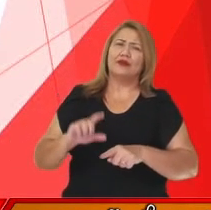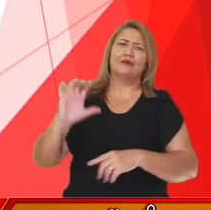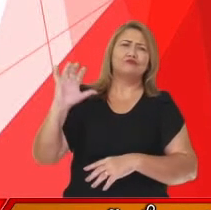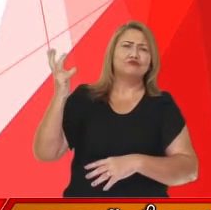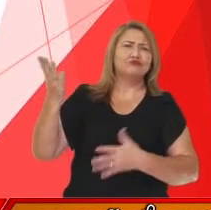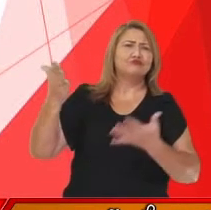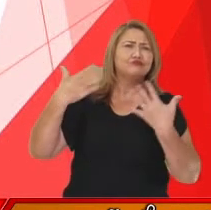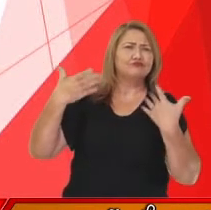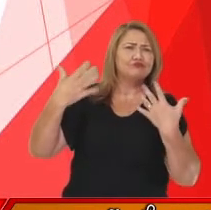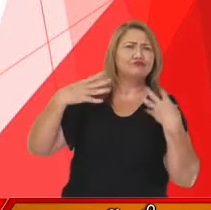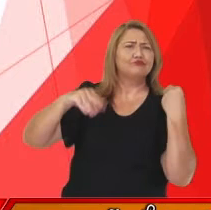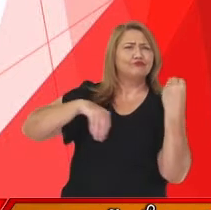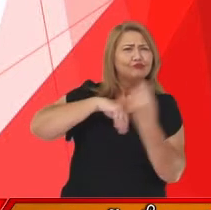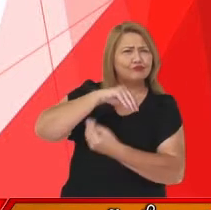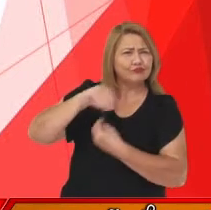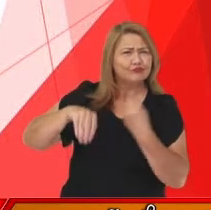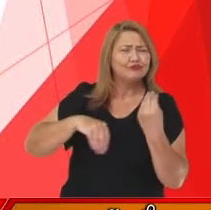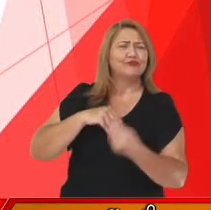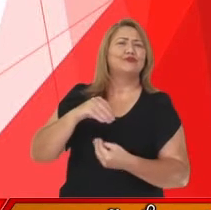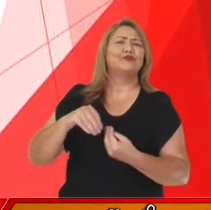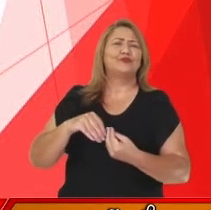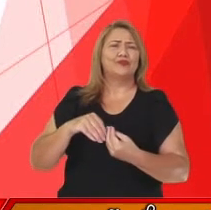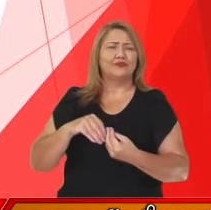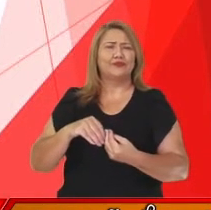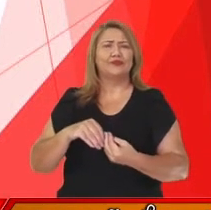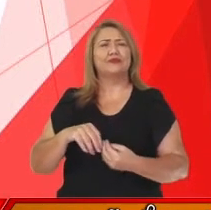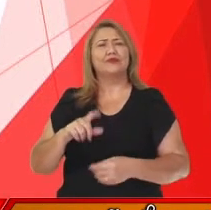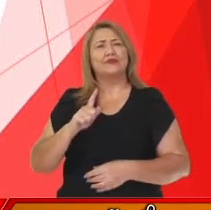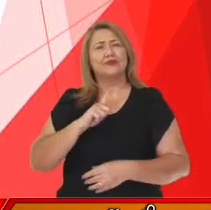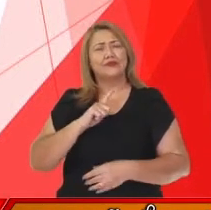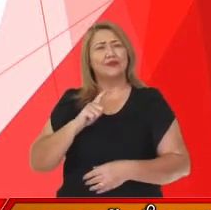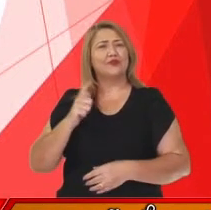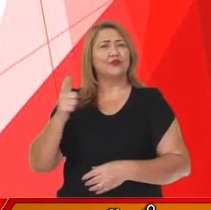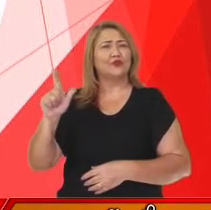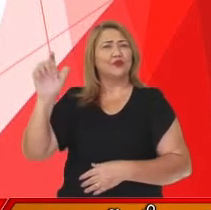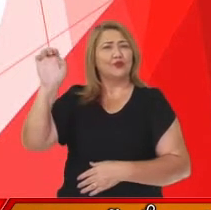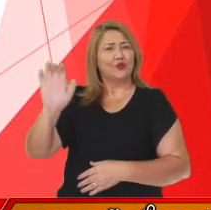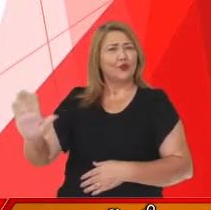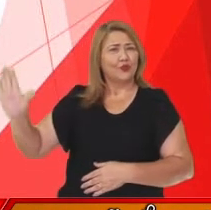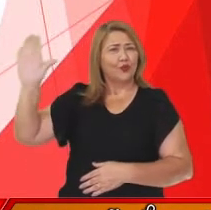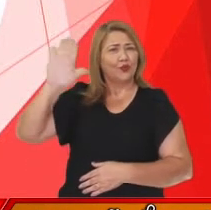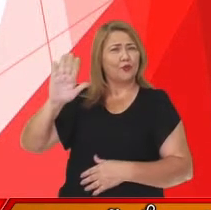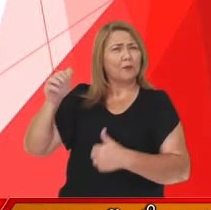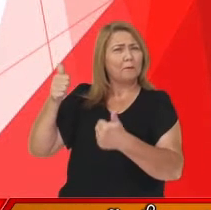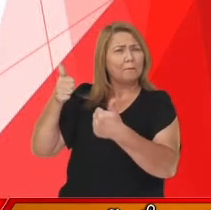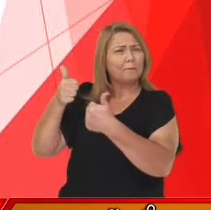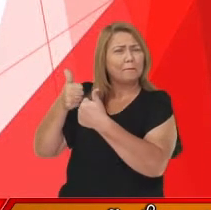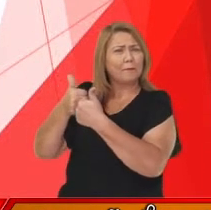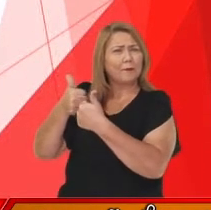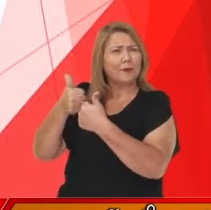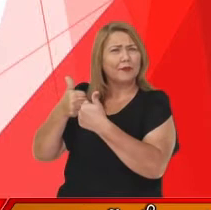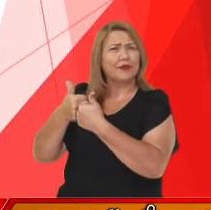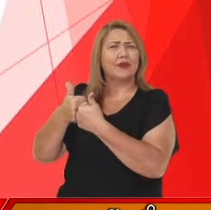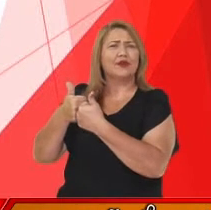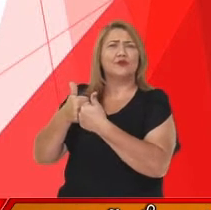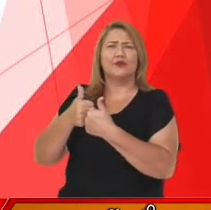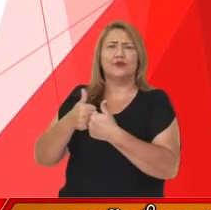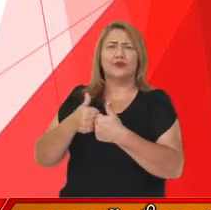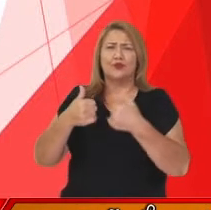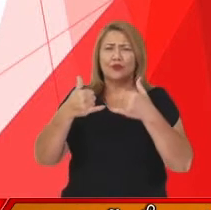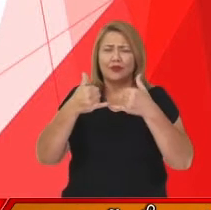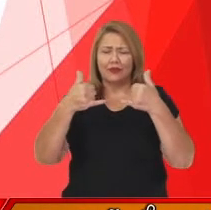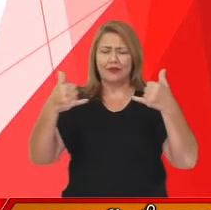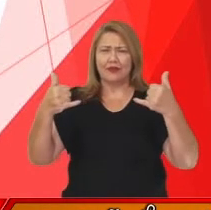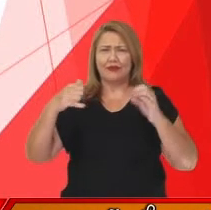temperado e clima Mediterrâneo mais próximo aqui a linha do Equador